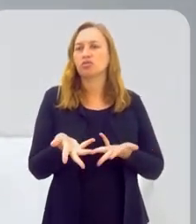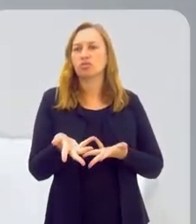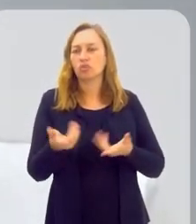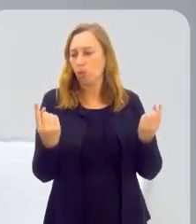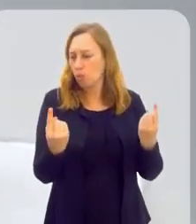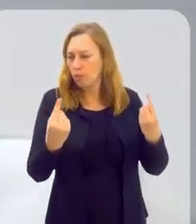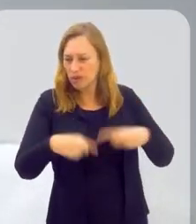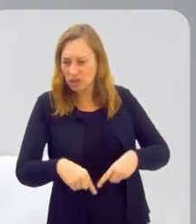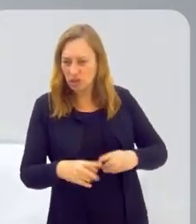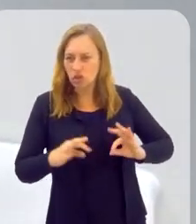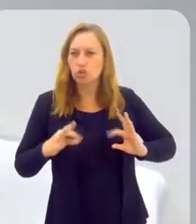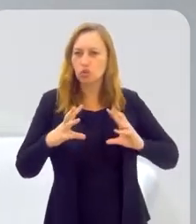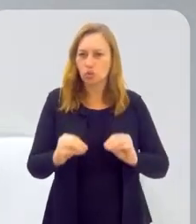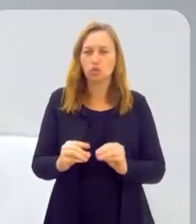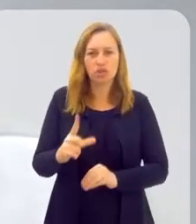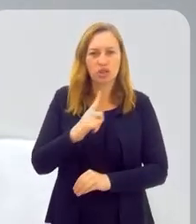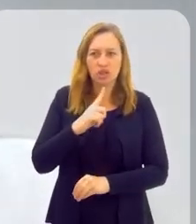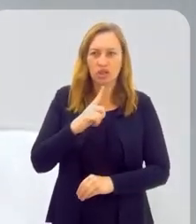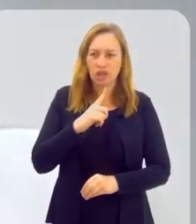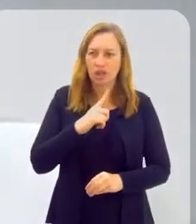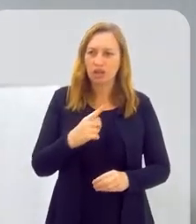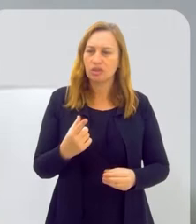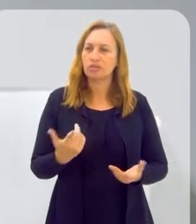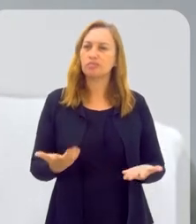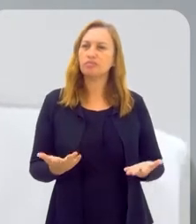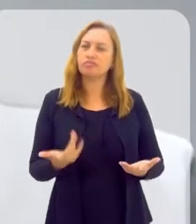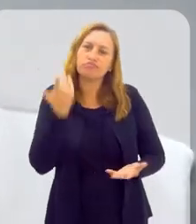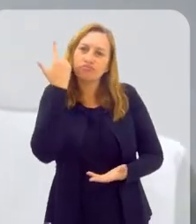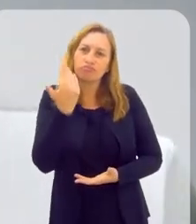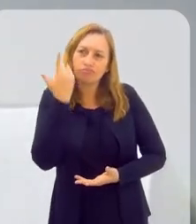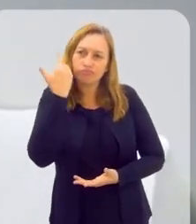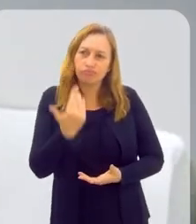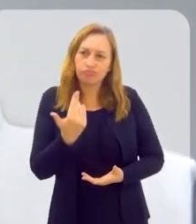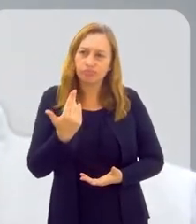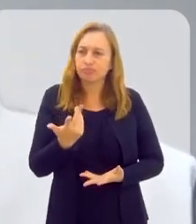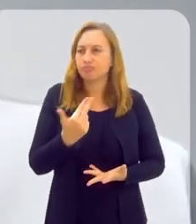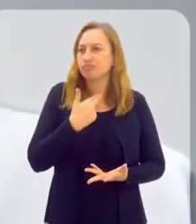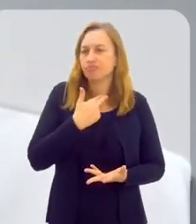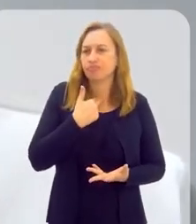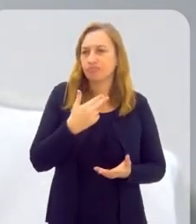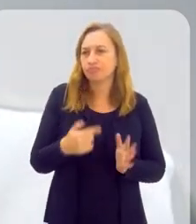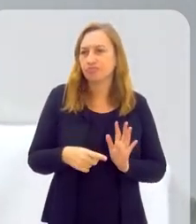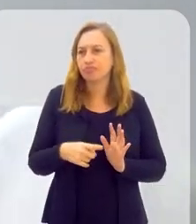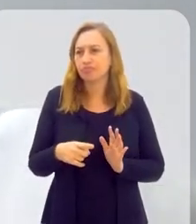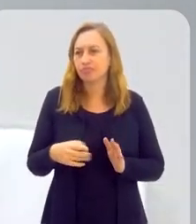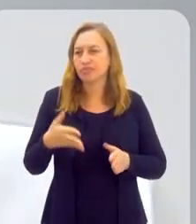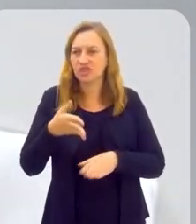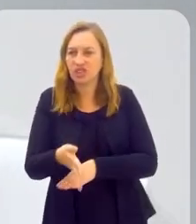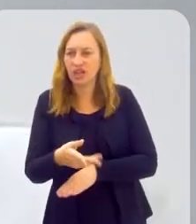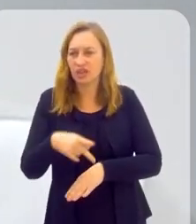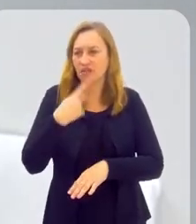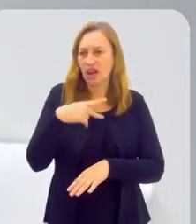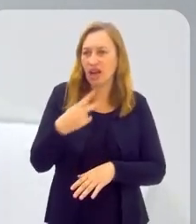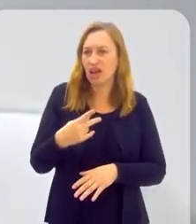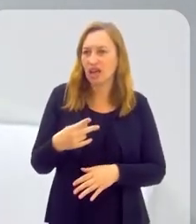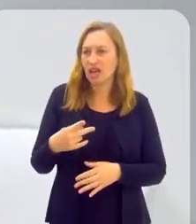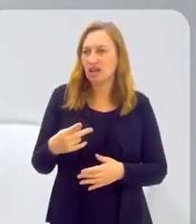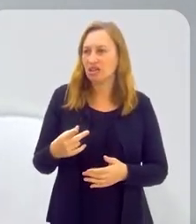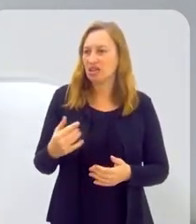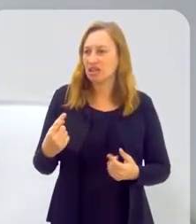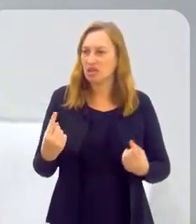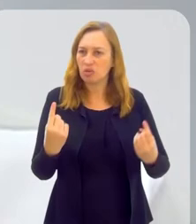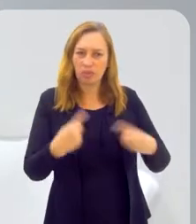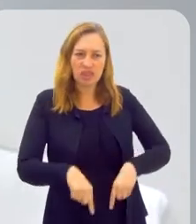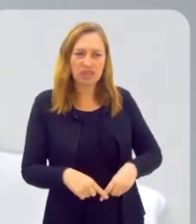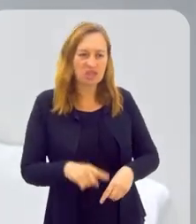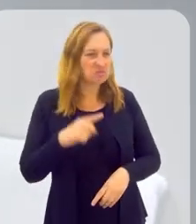vertente competitiva, com tudo aquilo que ela tem. E naturalmente que eu não posso chegar e dizer agora ganhar ou perder não interessa.